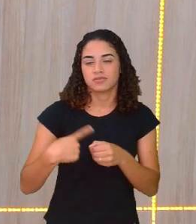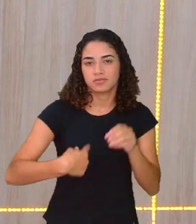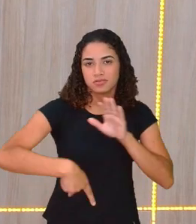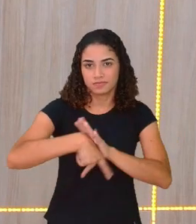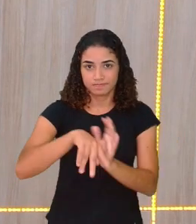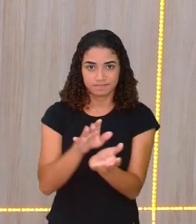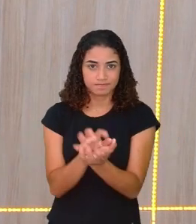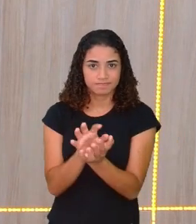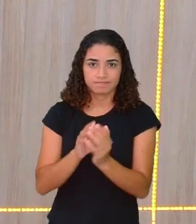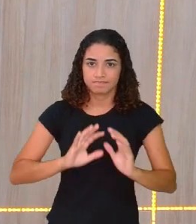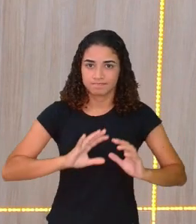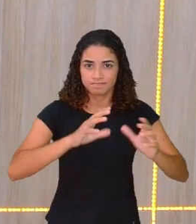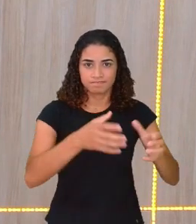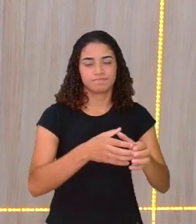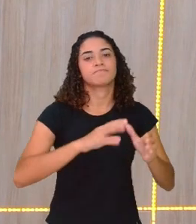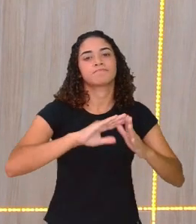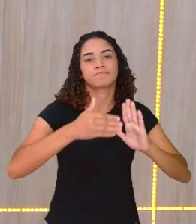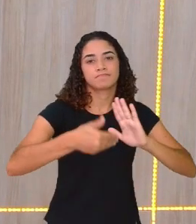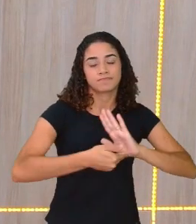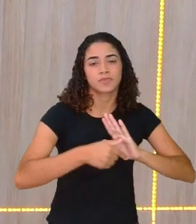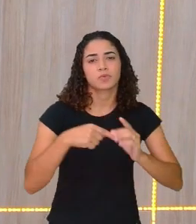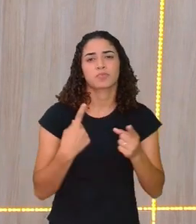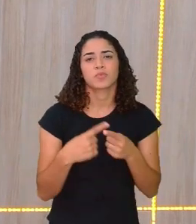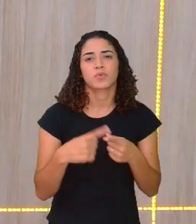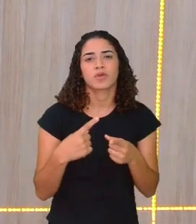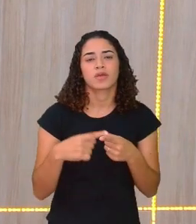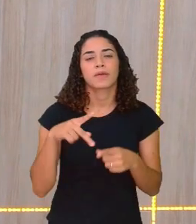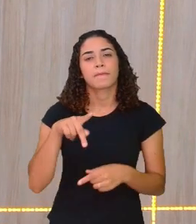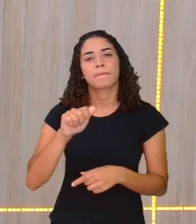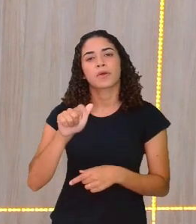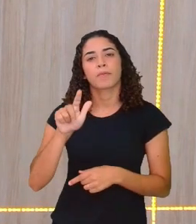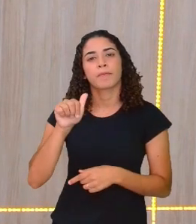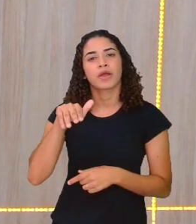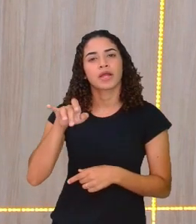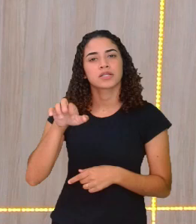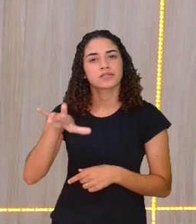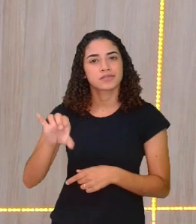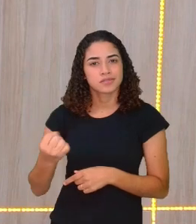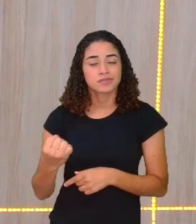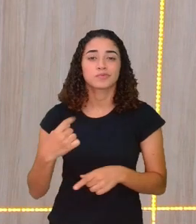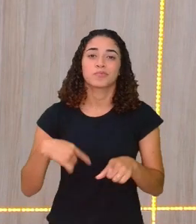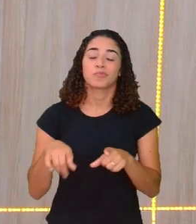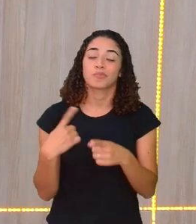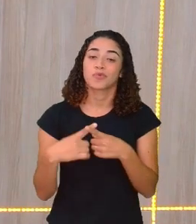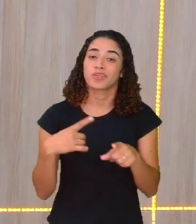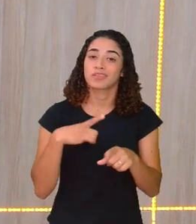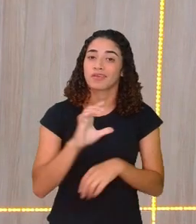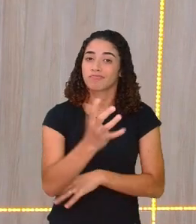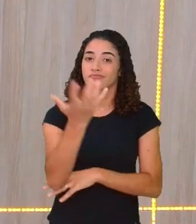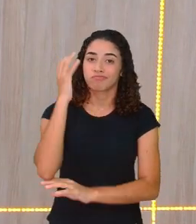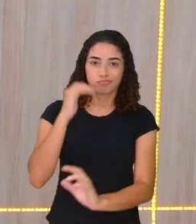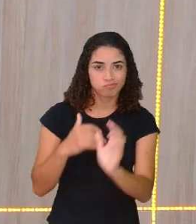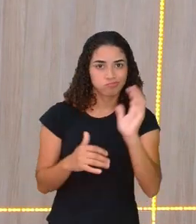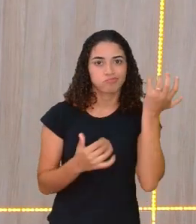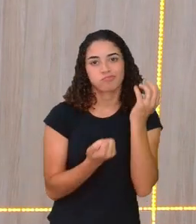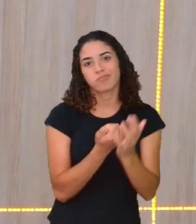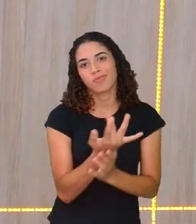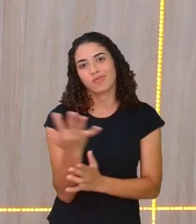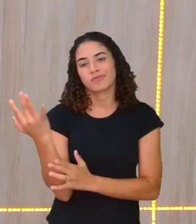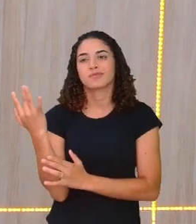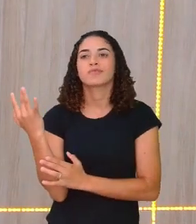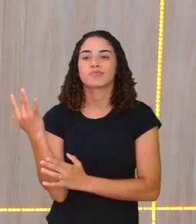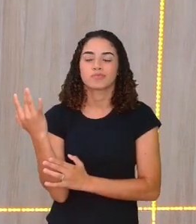quilombo. E ali, por que Palmares? Porque na região haviam muitas palmeiras, aí conhecida por Quilombo dos